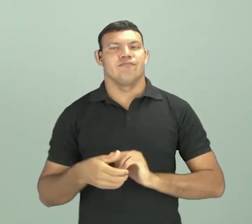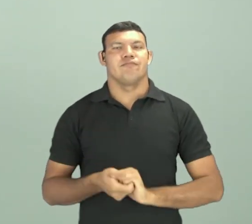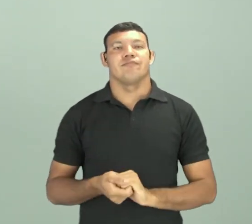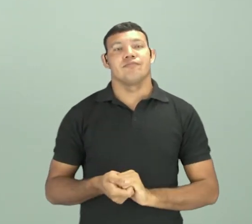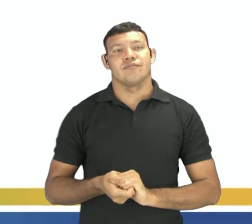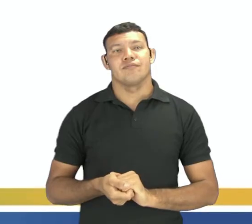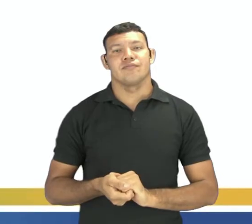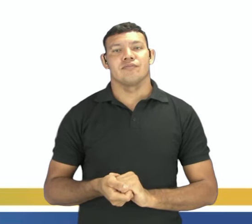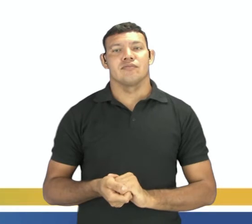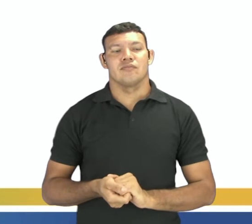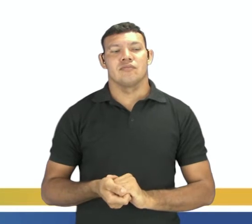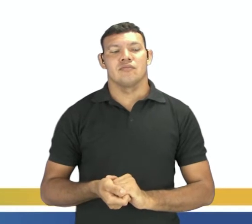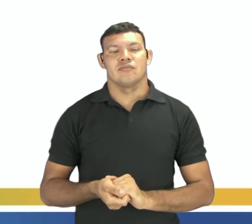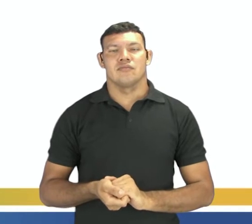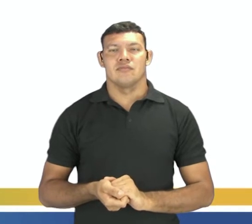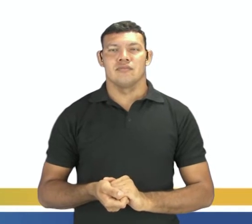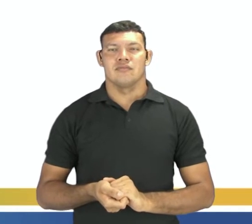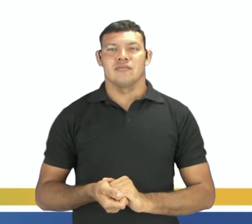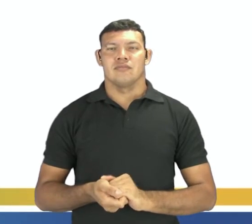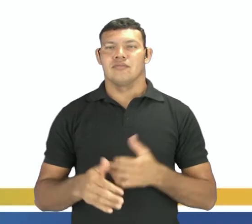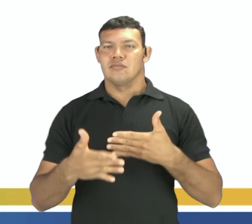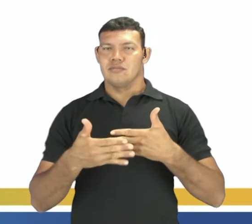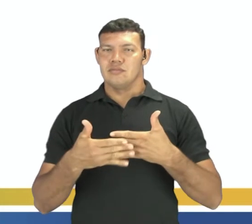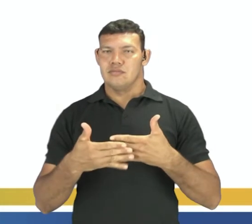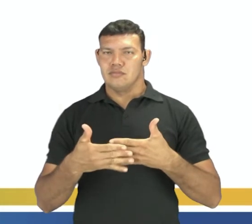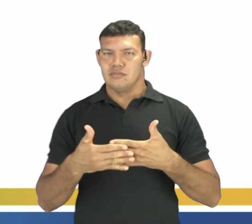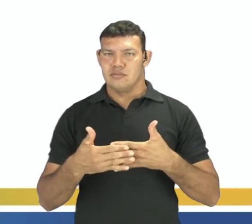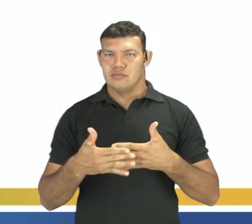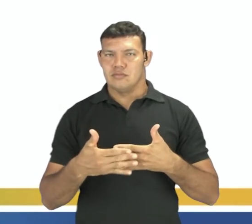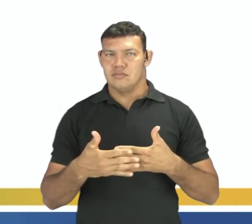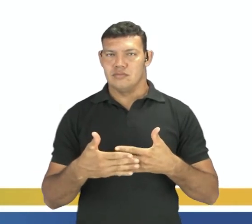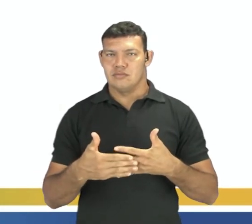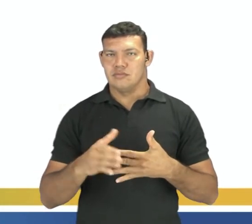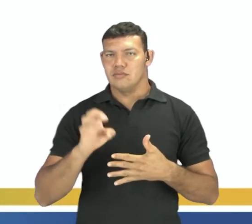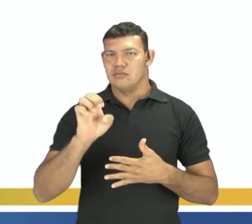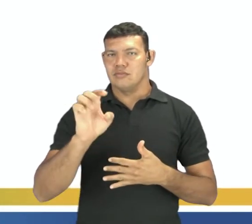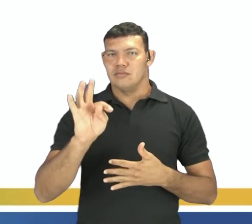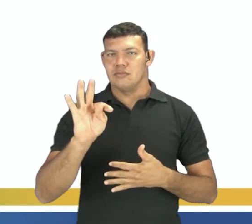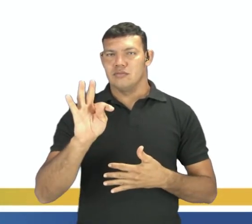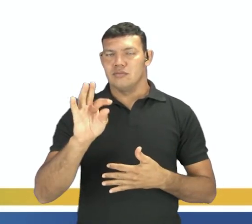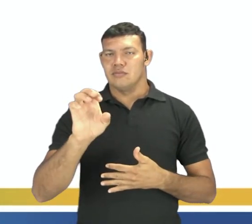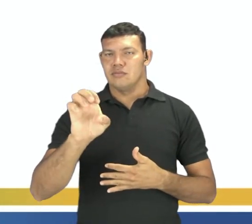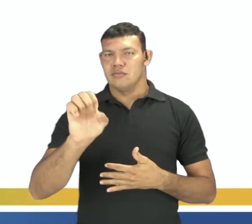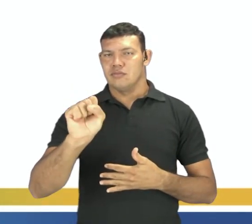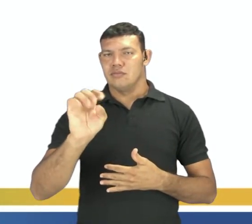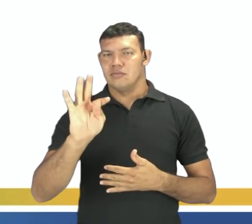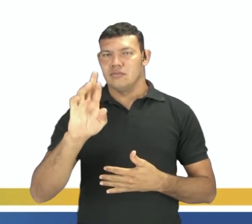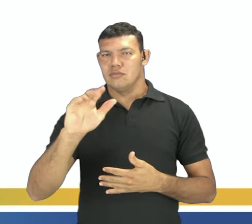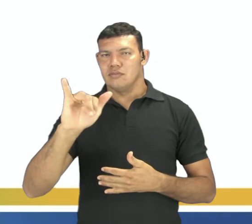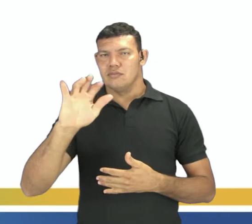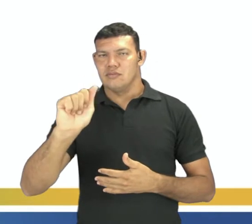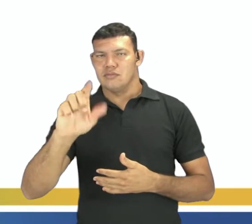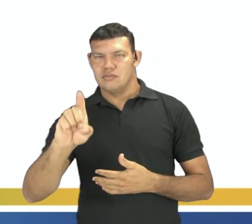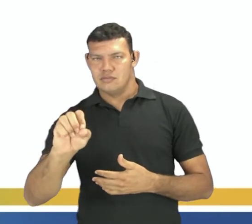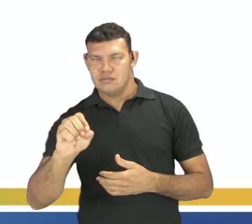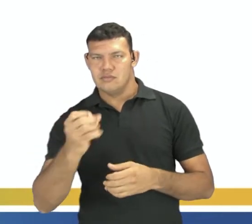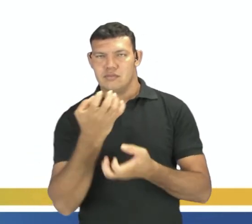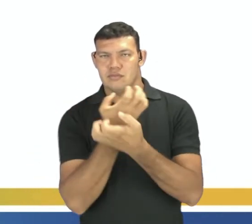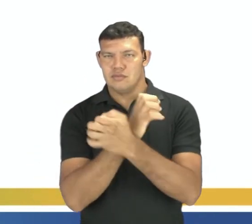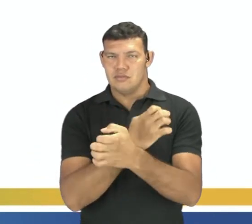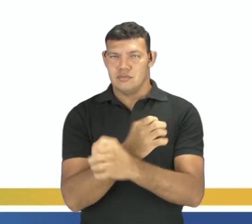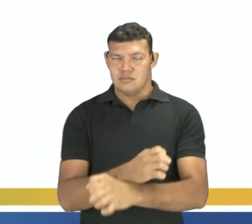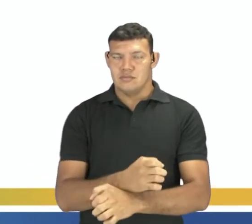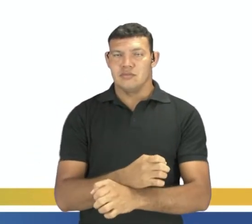Então, o tecido estriado esquelético, né, você consegue controlar. Então, eles formam